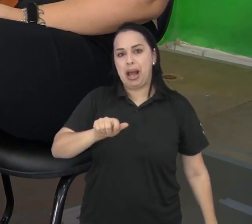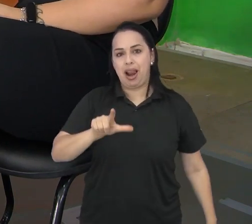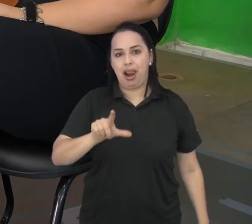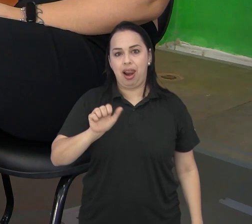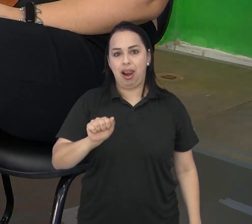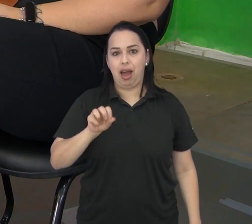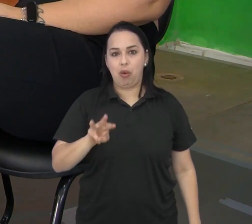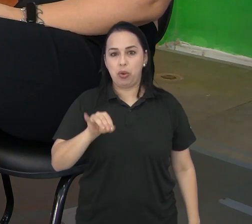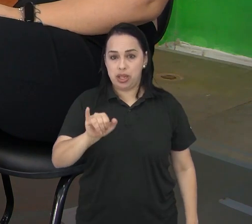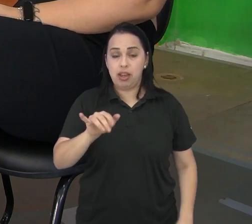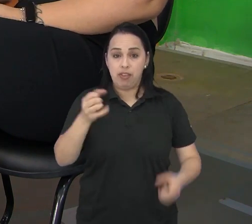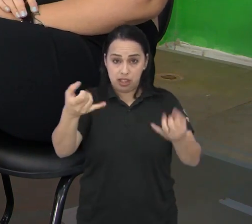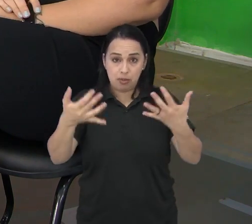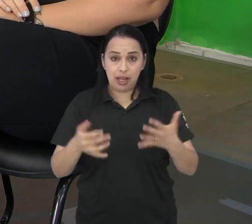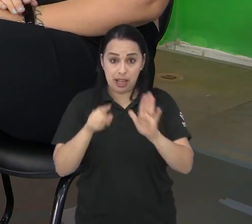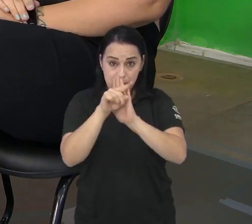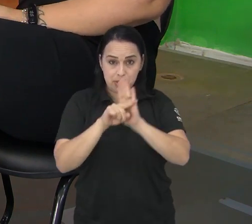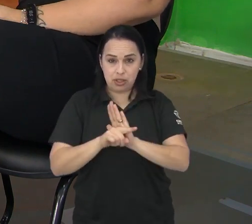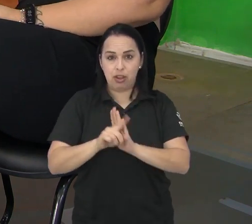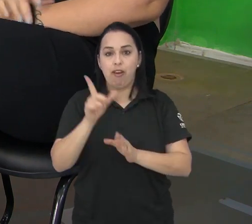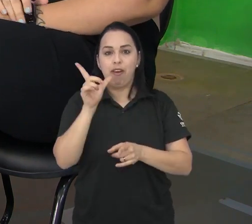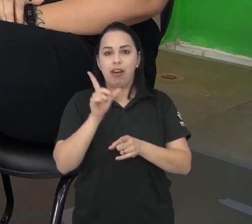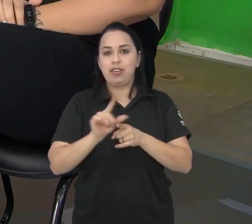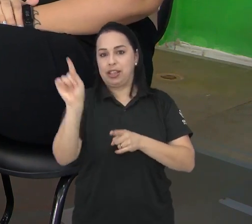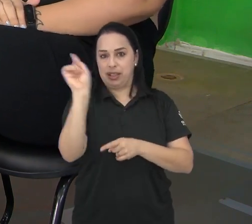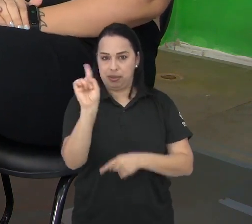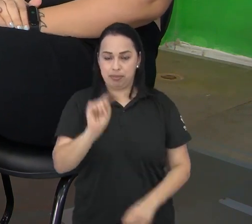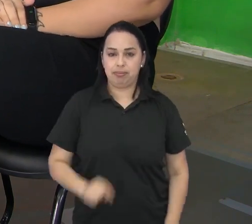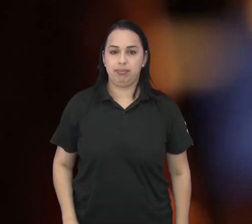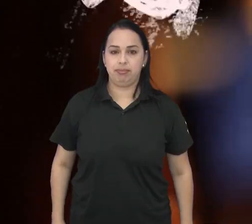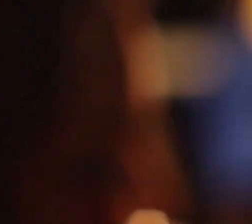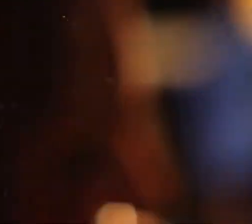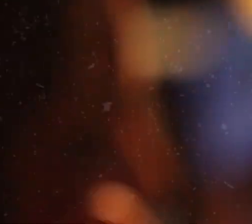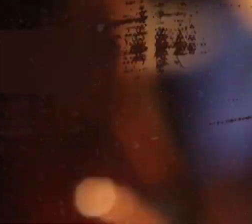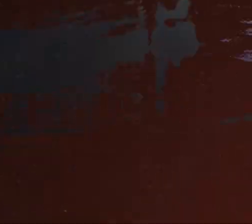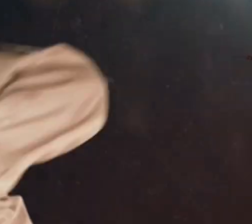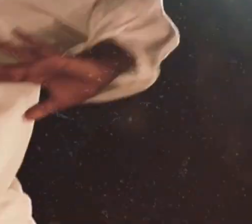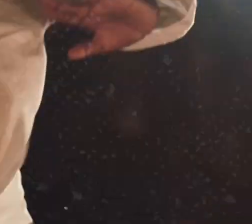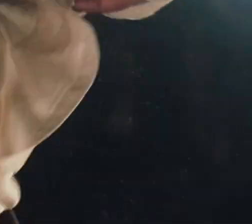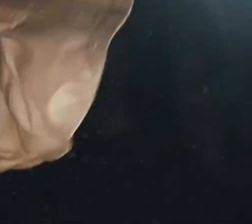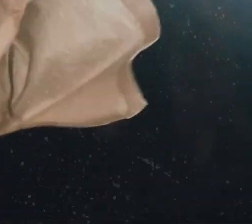direitinho e como que foi essa pesquisa e tudo mais, tá? A gente já volta, peraí.